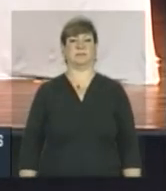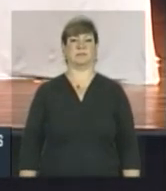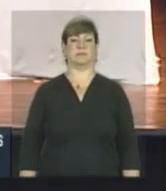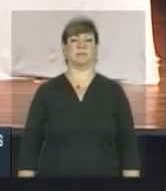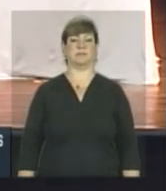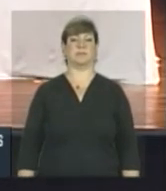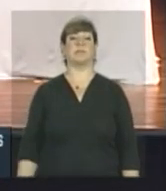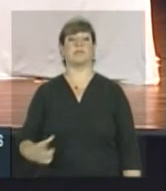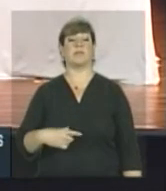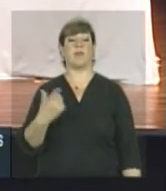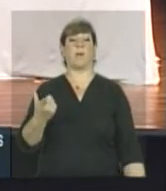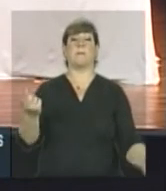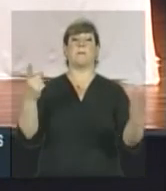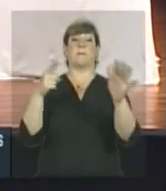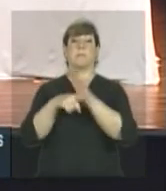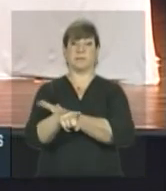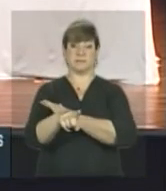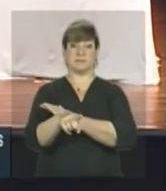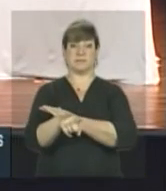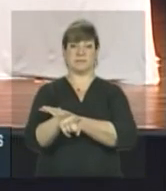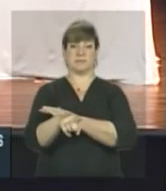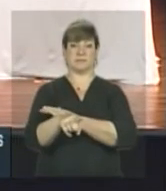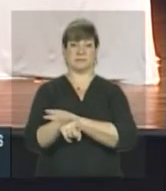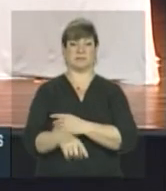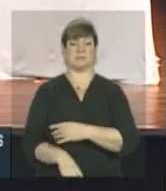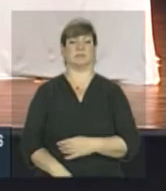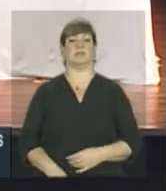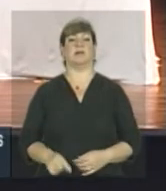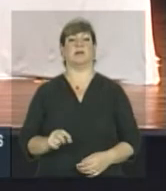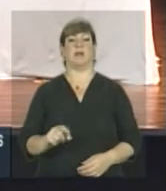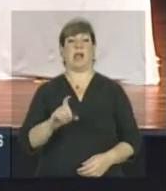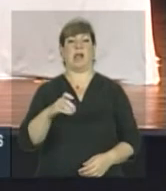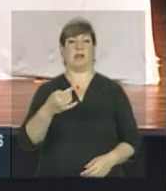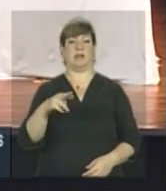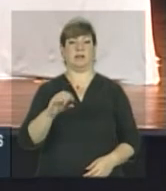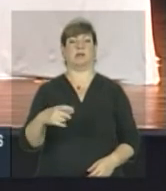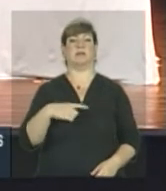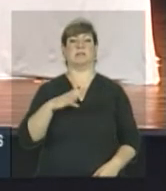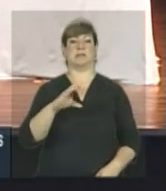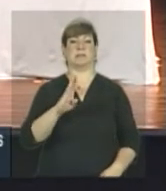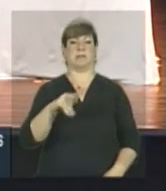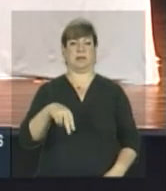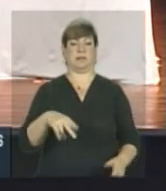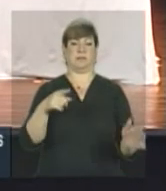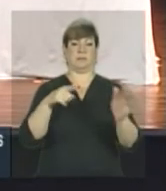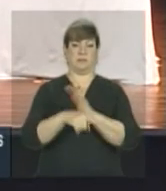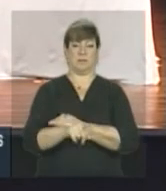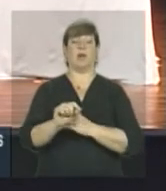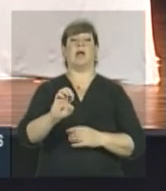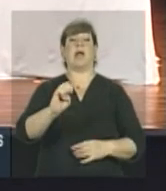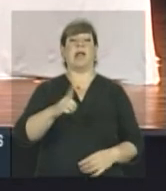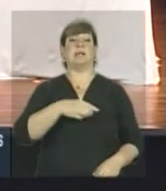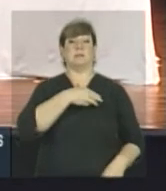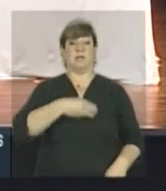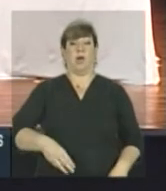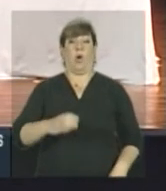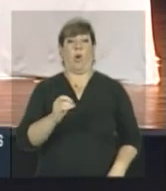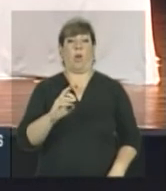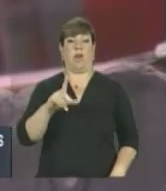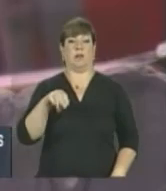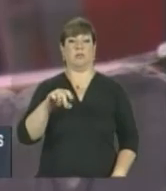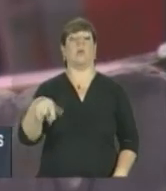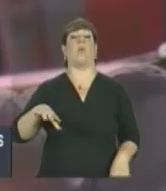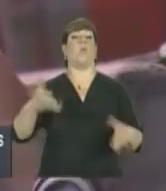Ministro, aqui do lado direito de vocês, Leandro, da Rádio CBN. Ministro, o ex-ministro Orlando Silva, quando anunciou